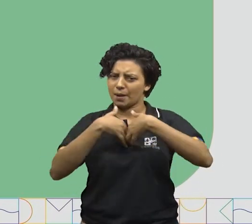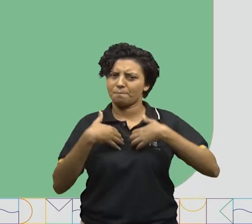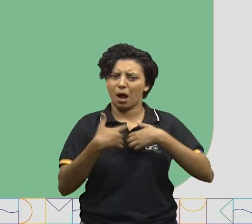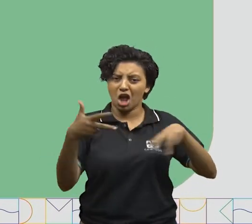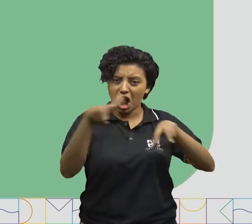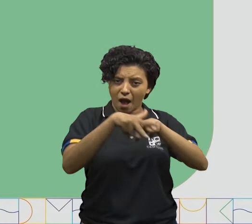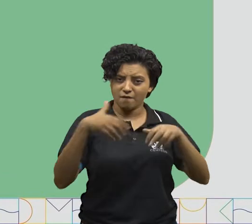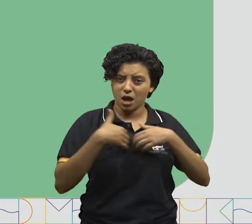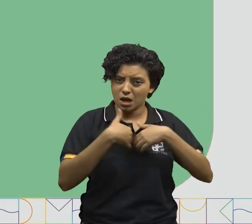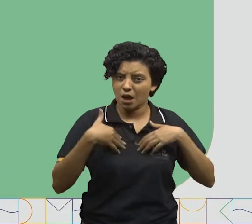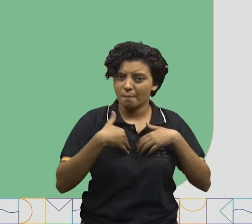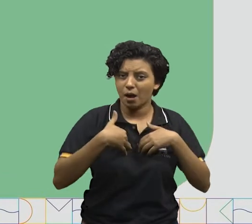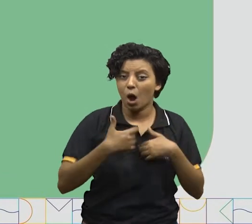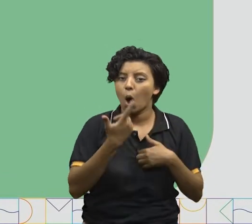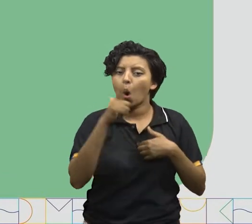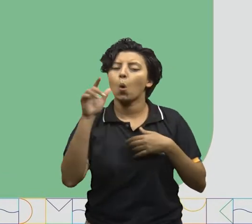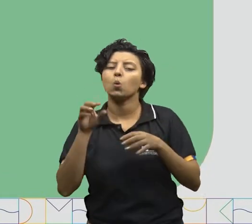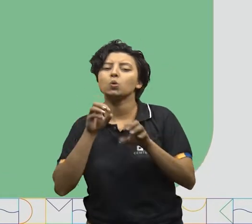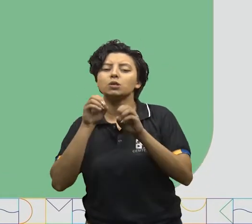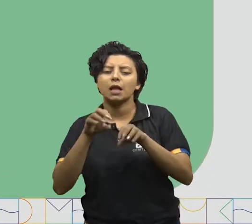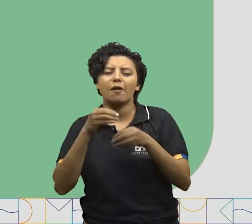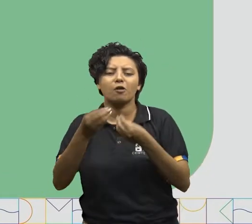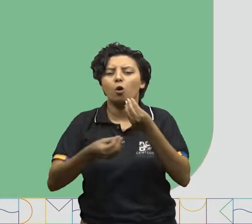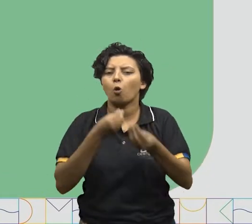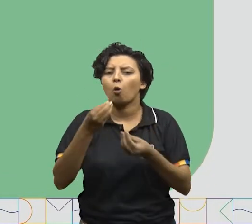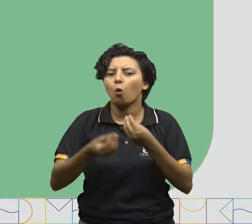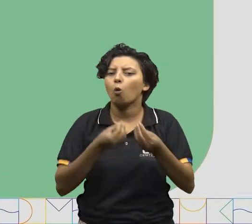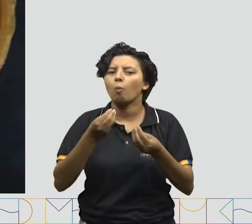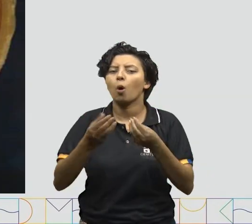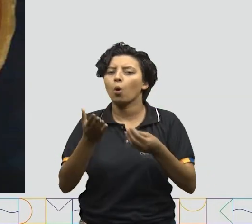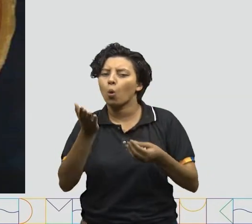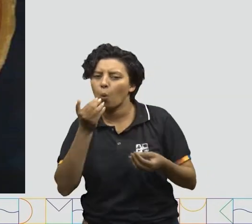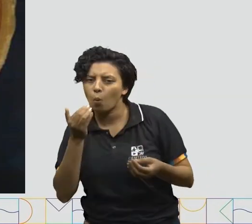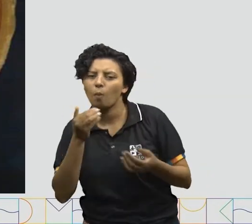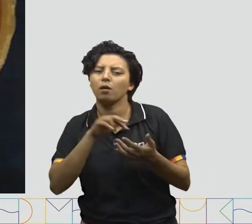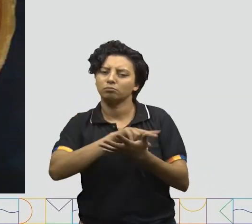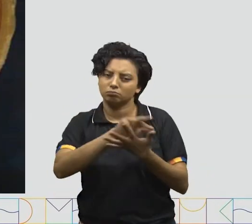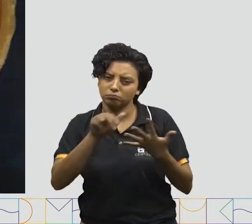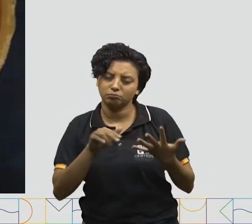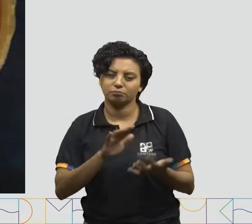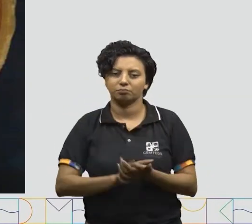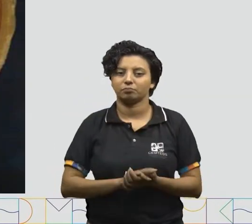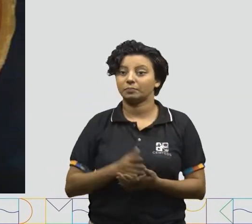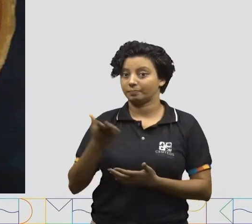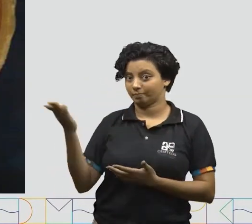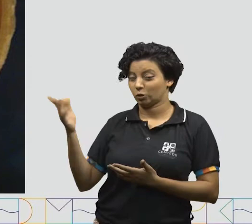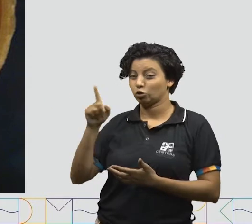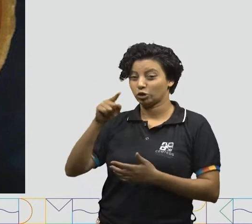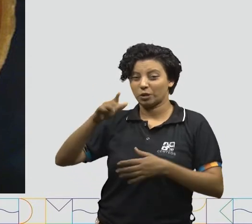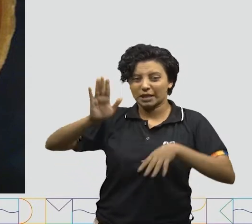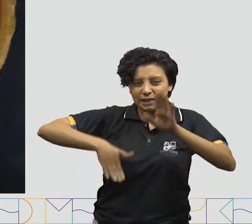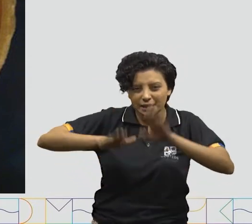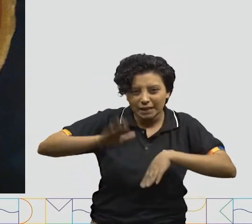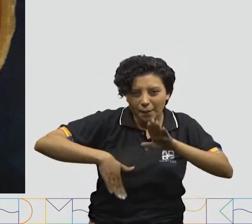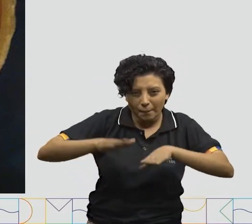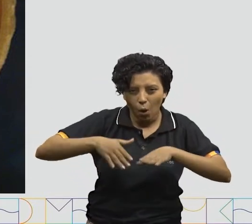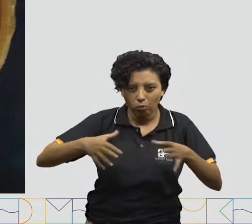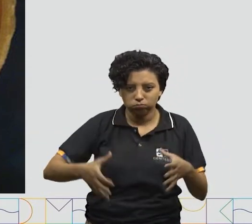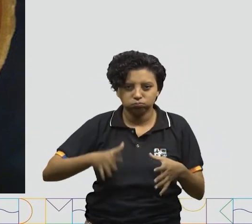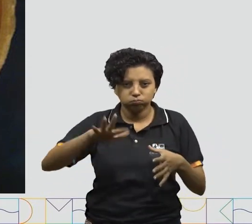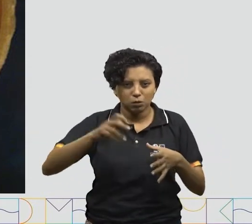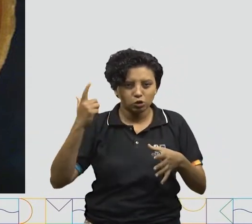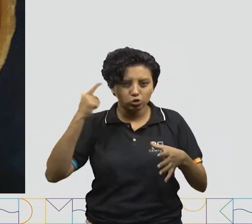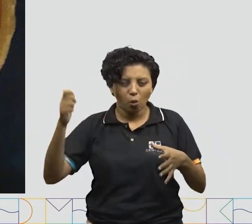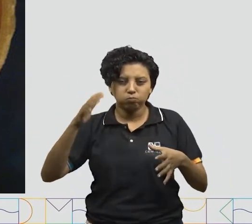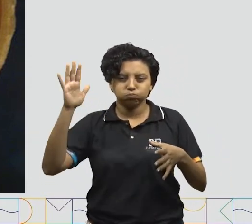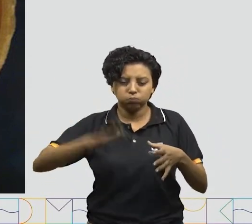Já outros ensinavam técnicas de caças aos Samis. Os tambores Samis eram fundamentais, pois as batidas